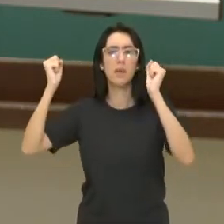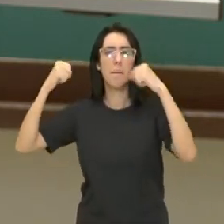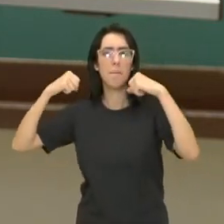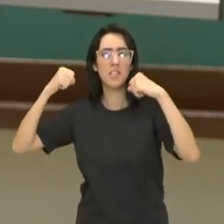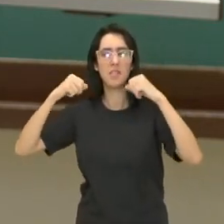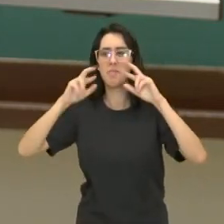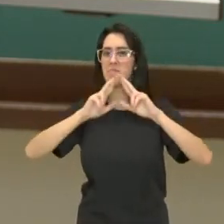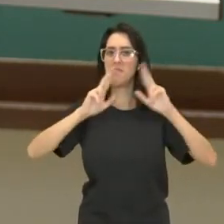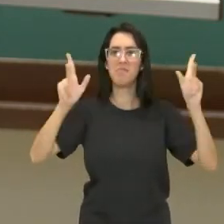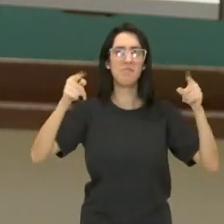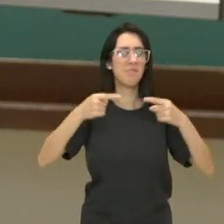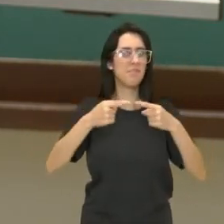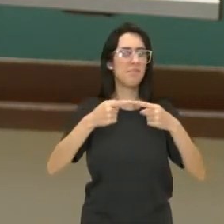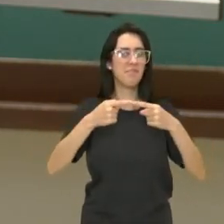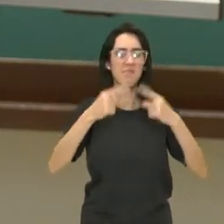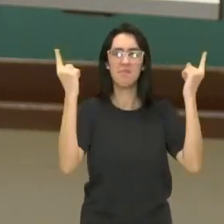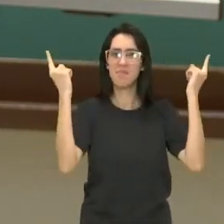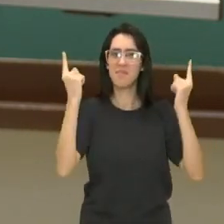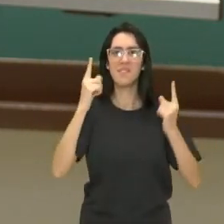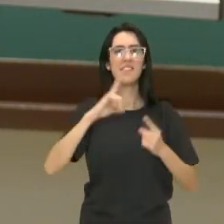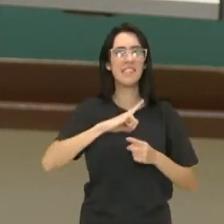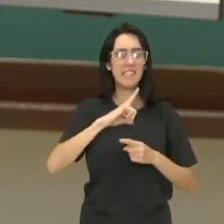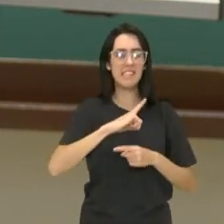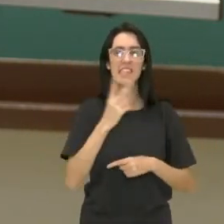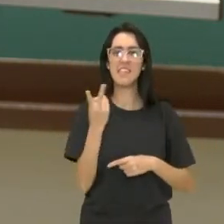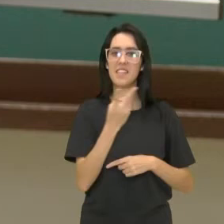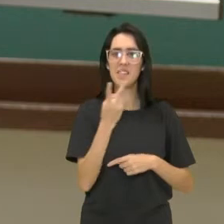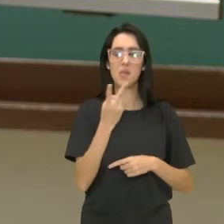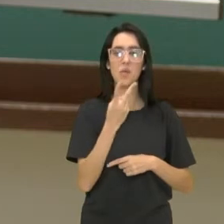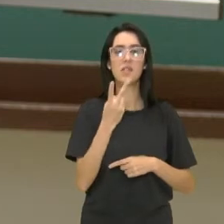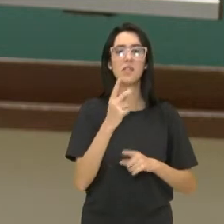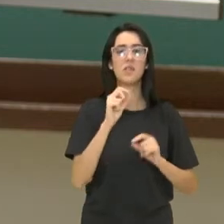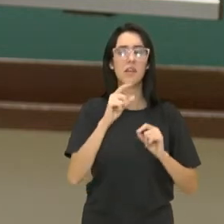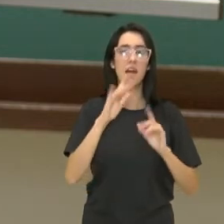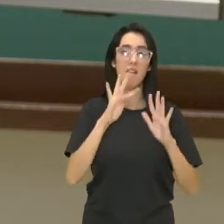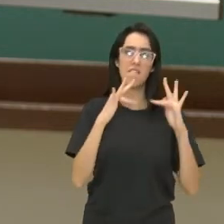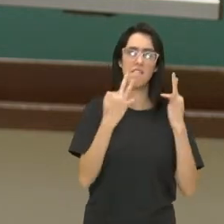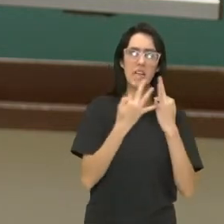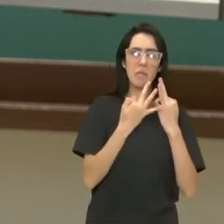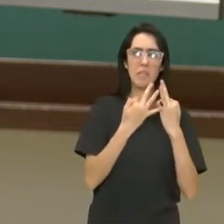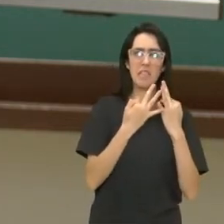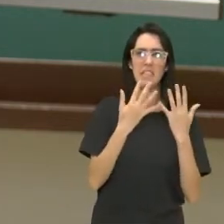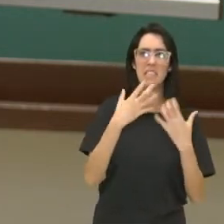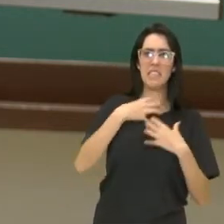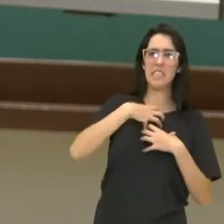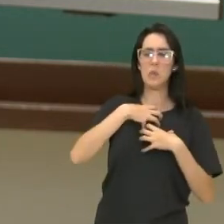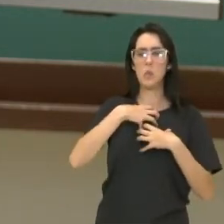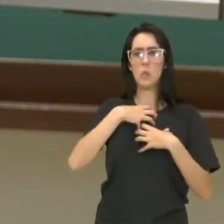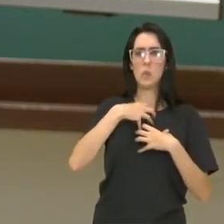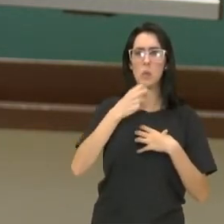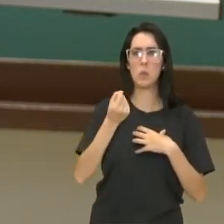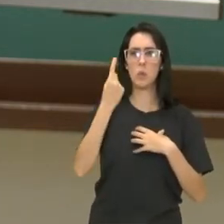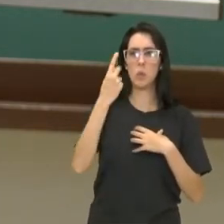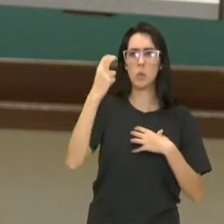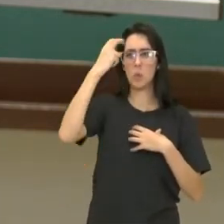casar com duas realidades diferentes, vão se casar. Aí tem o choque da família e da cultura. Então